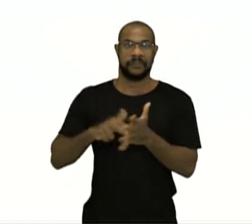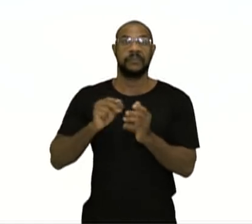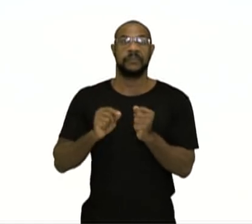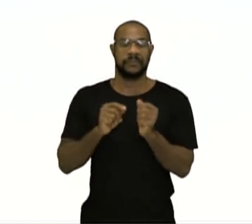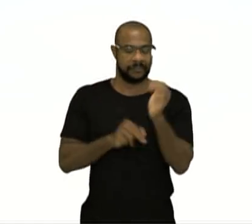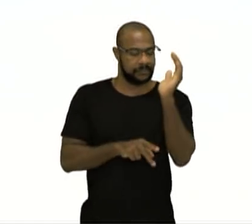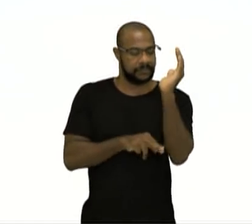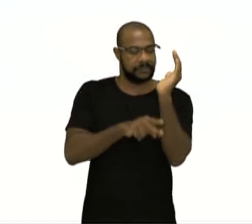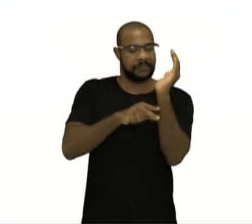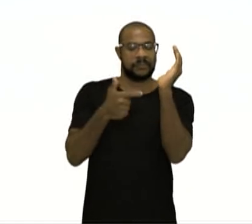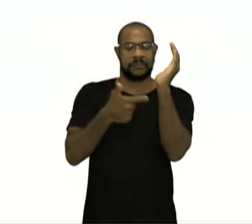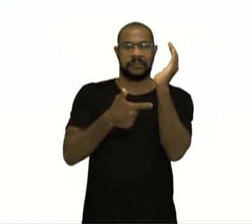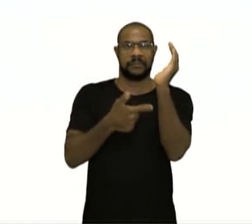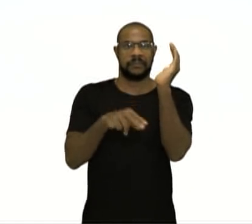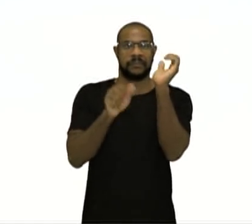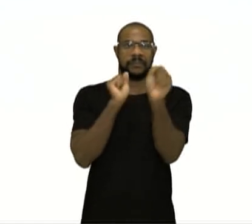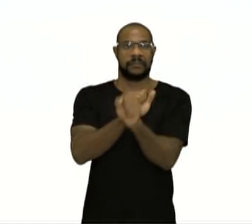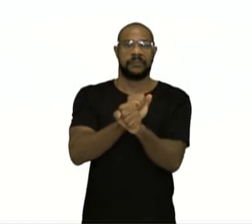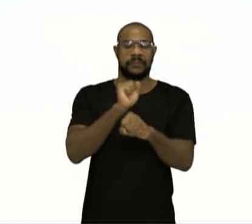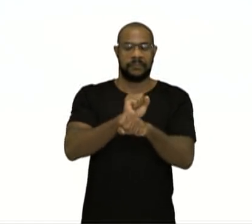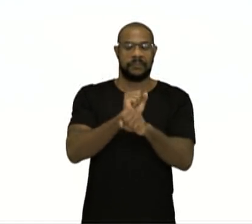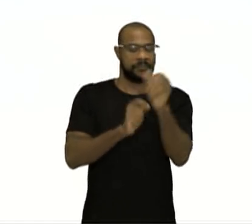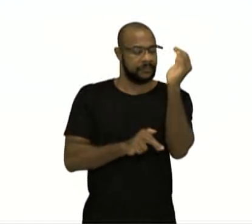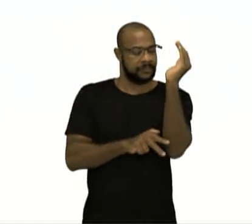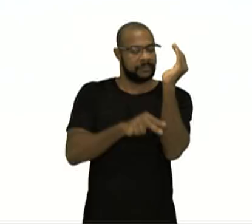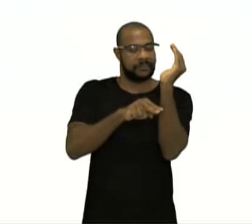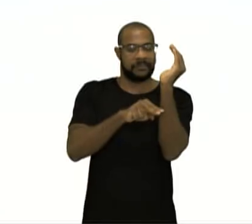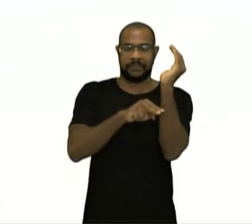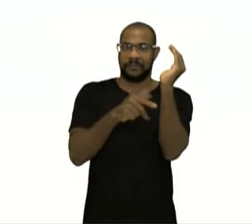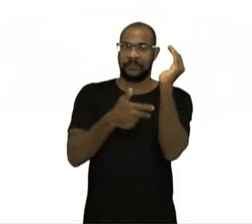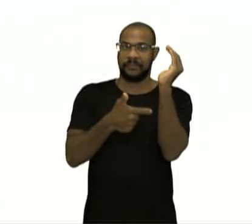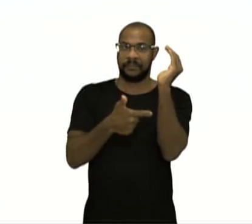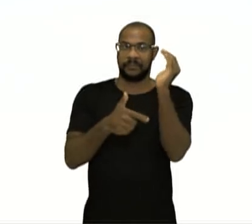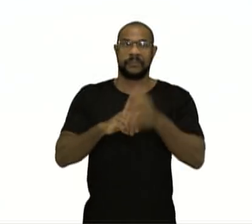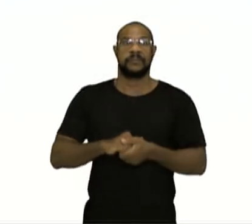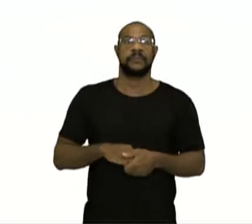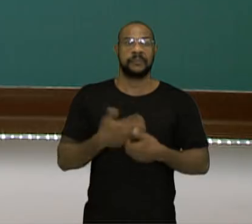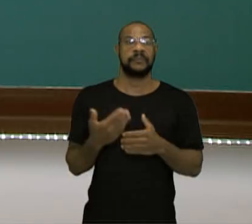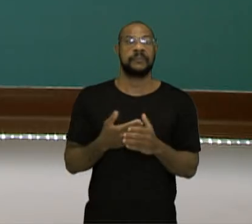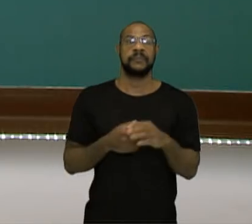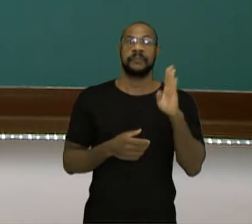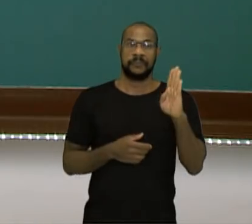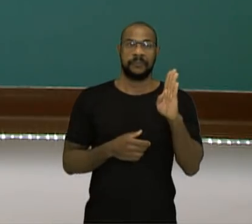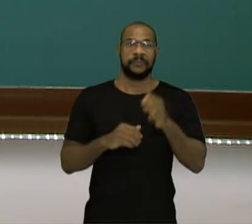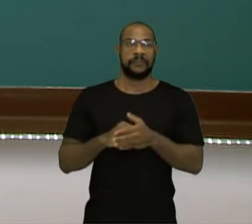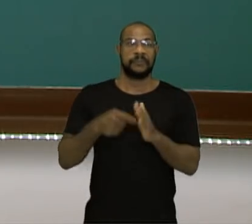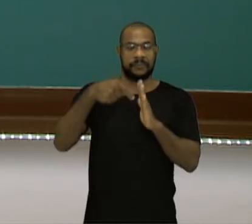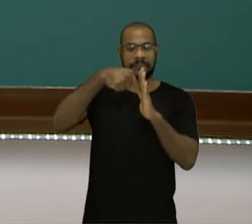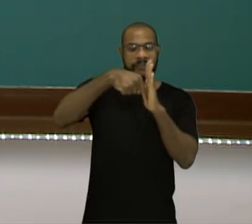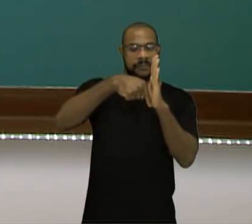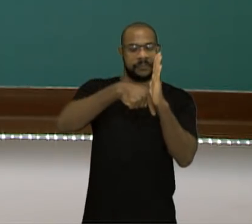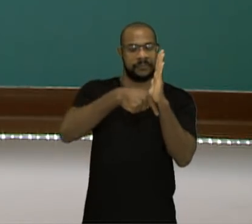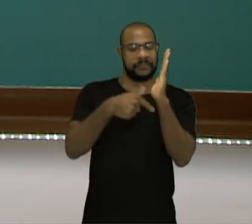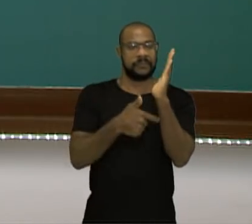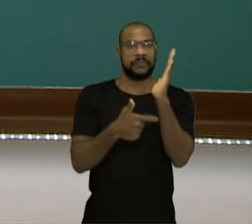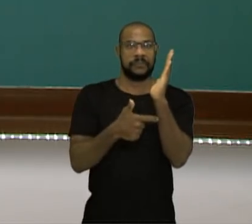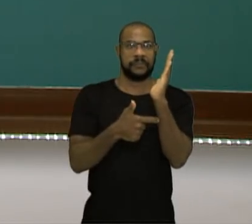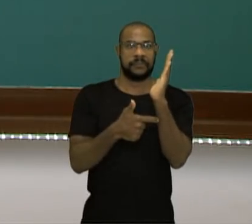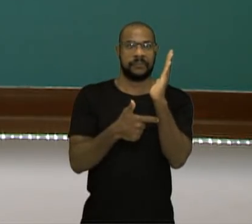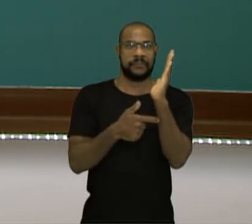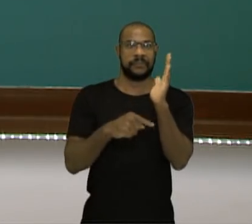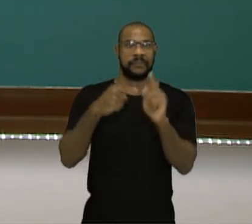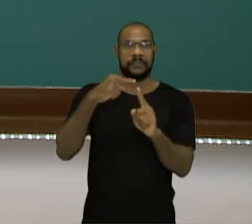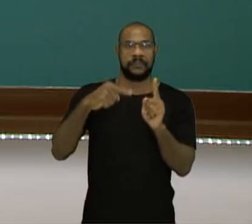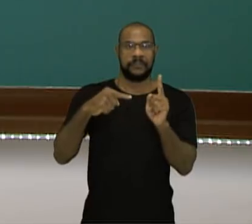no segundo andar acima do térreo. Não é a nossa resposta. Na letra B. Desceu 2 andares, menos